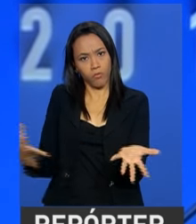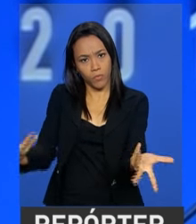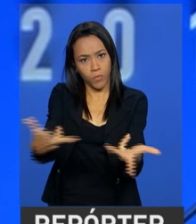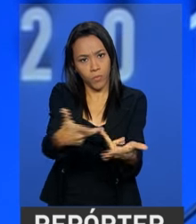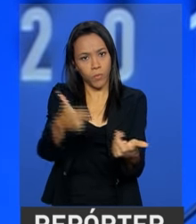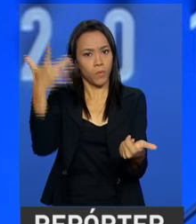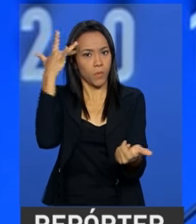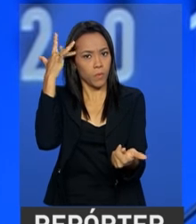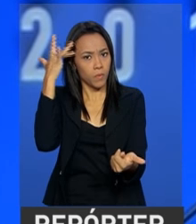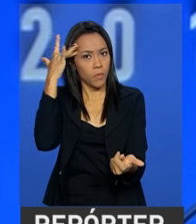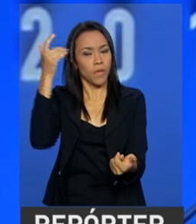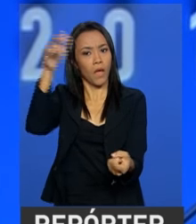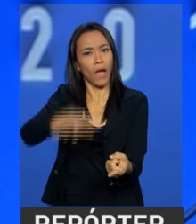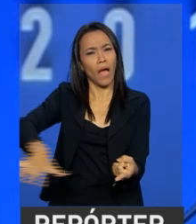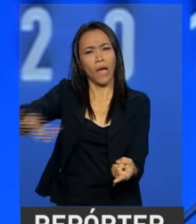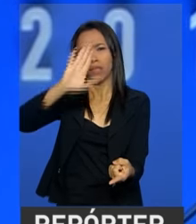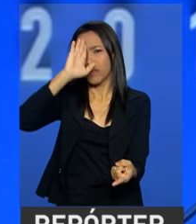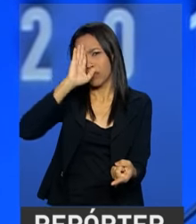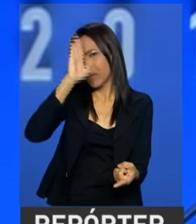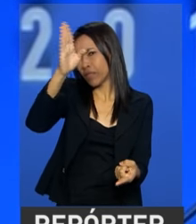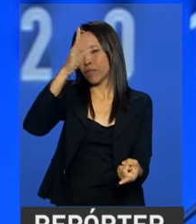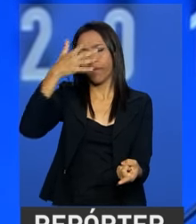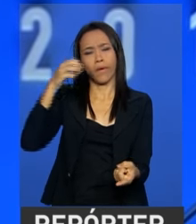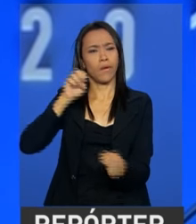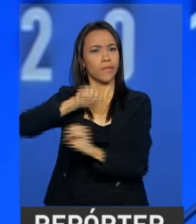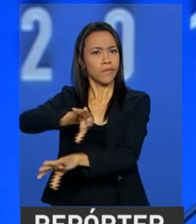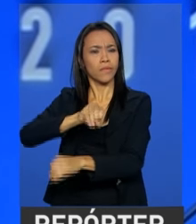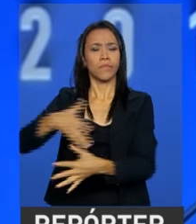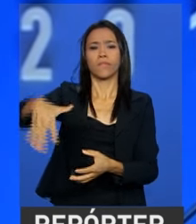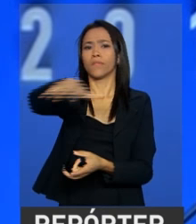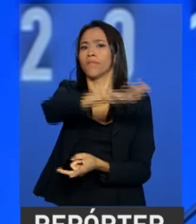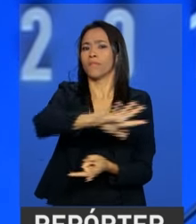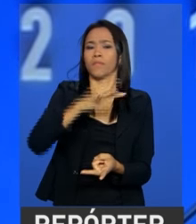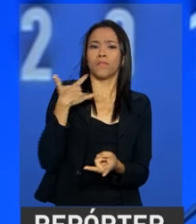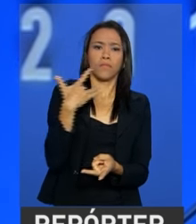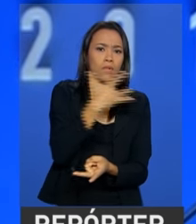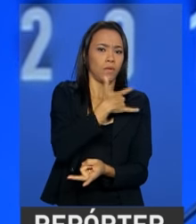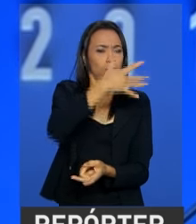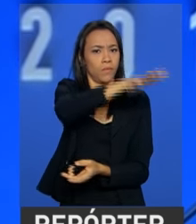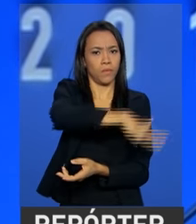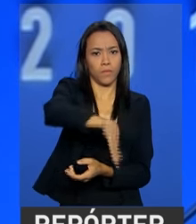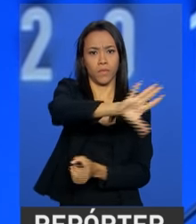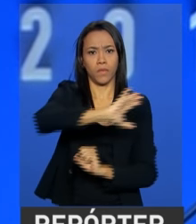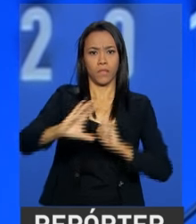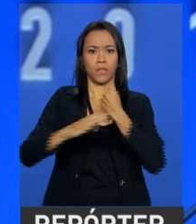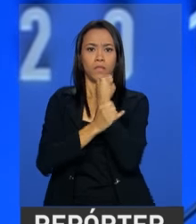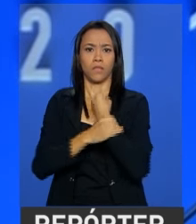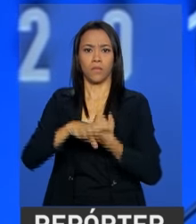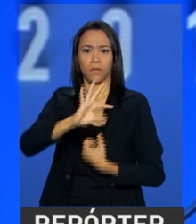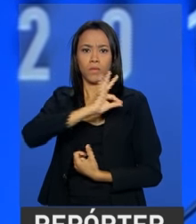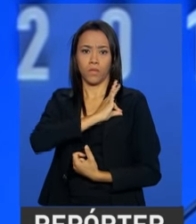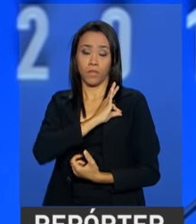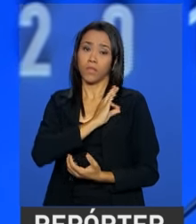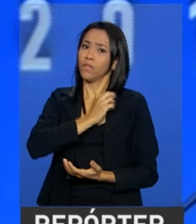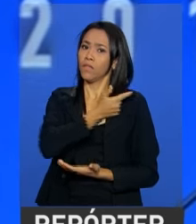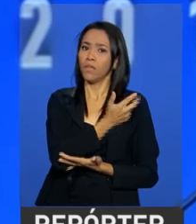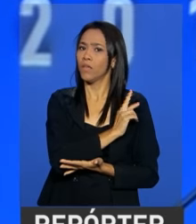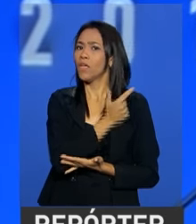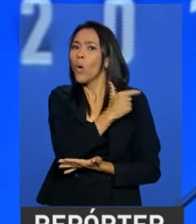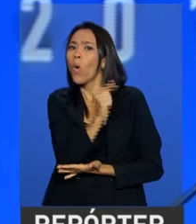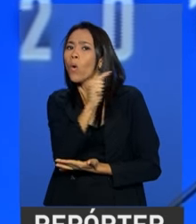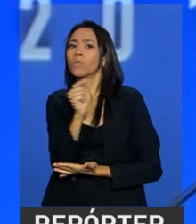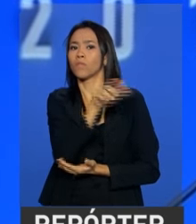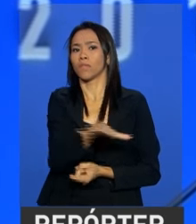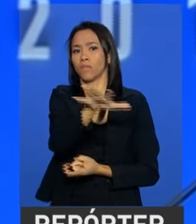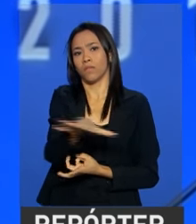eficiente, nas áreas fundamentais, a educação, a saúde, a segurança e outras áreas